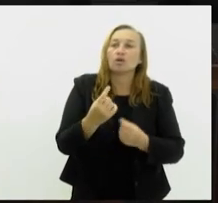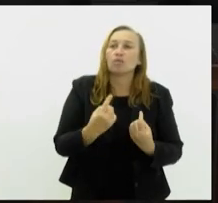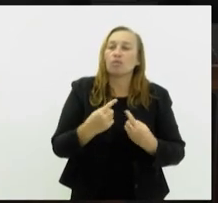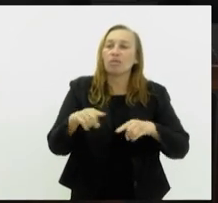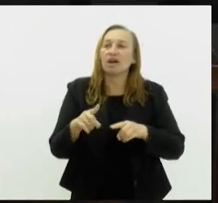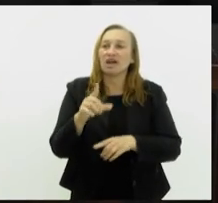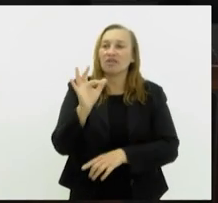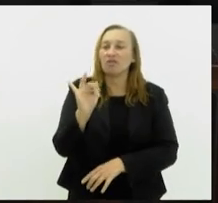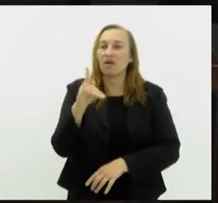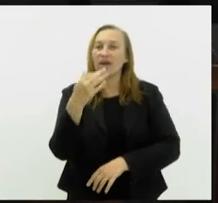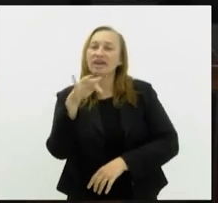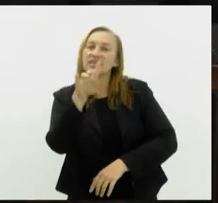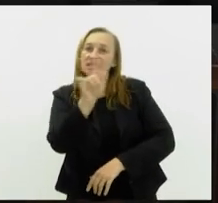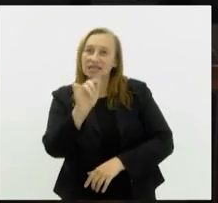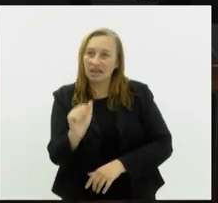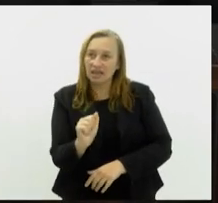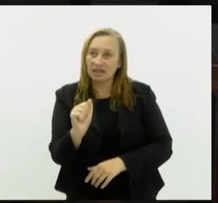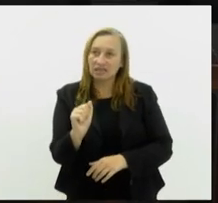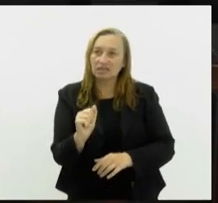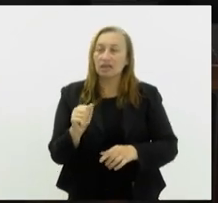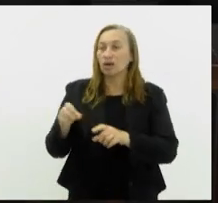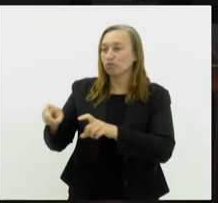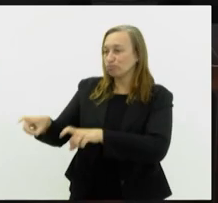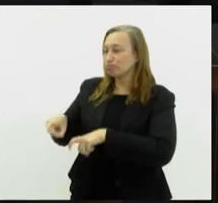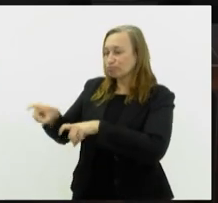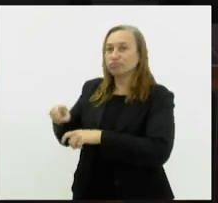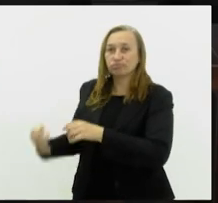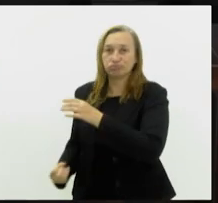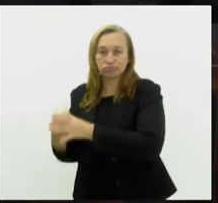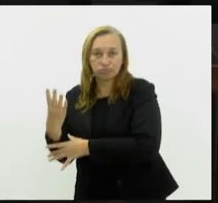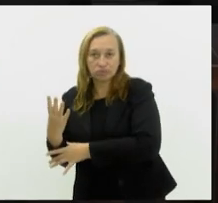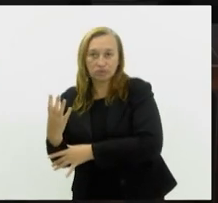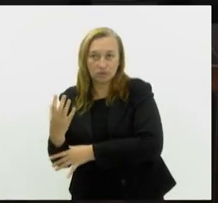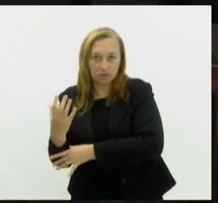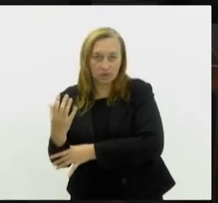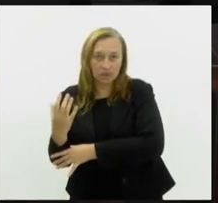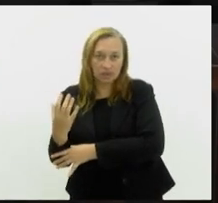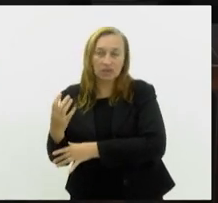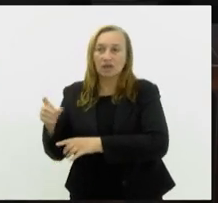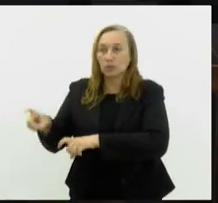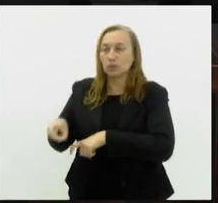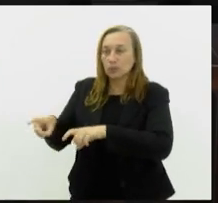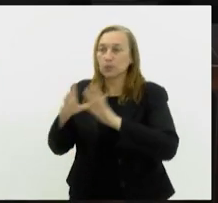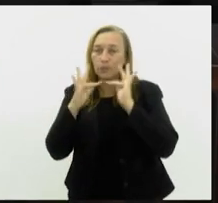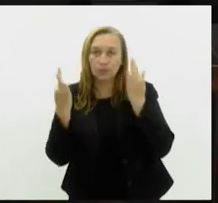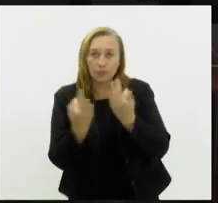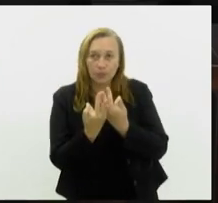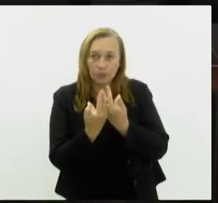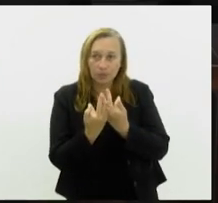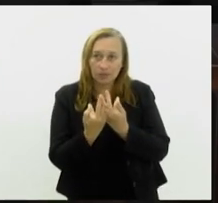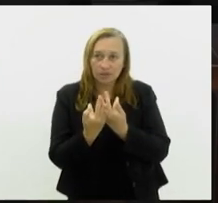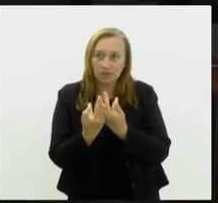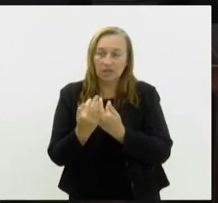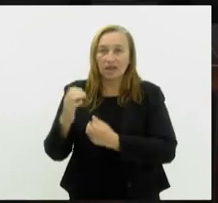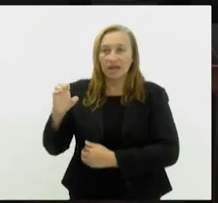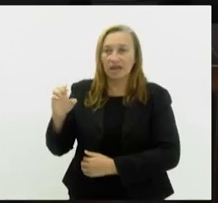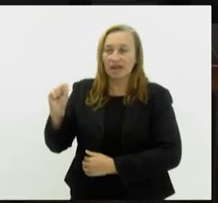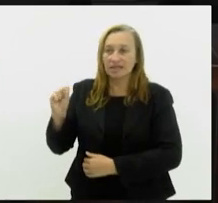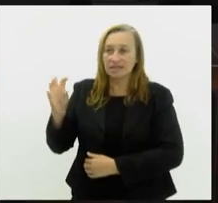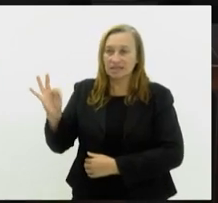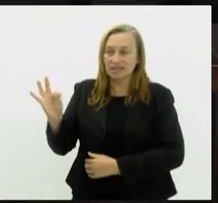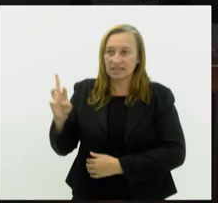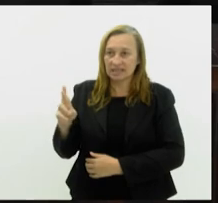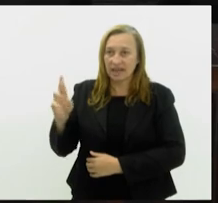aviária dirigidas a produtores rurais, agricultores familiares e produtores extrativistas de